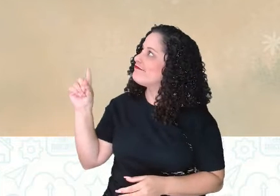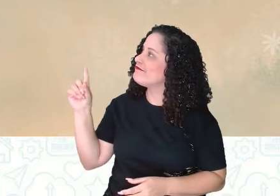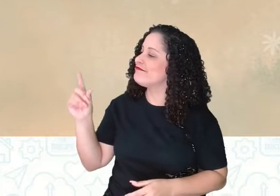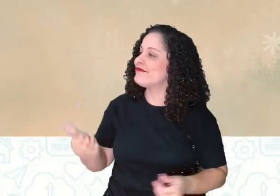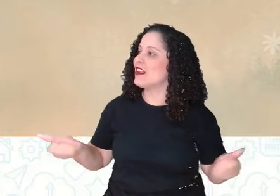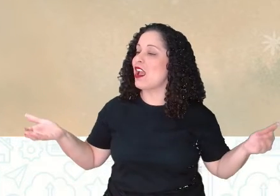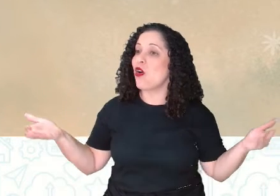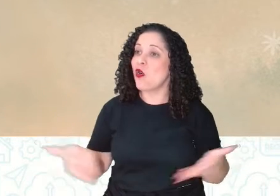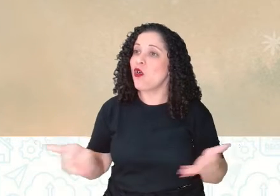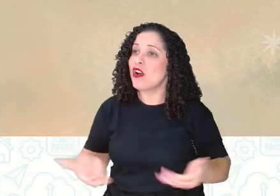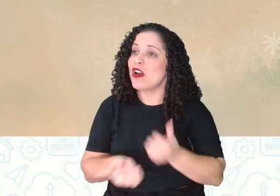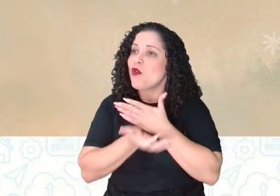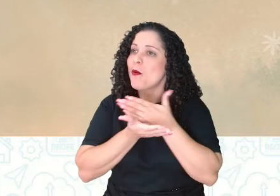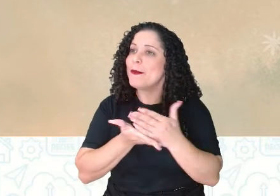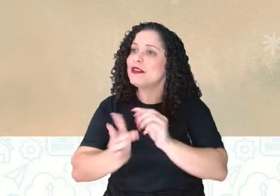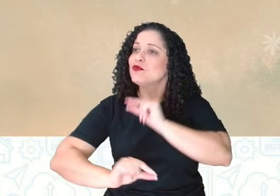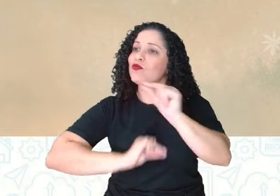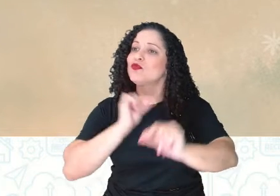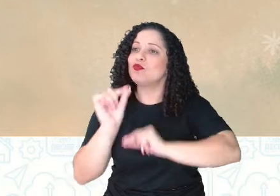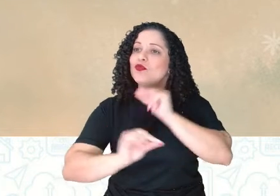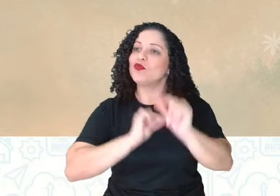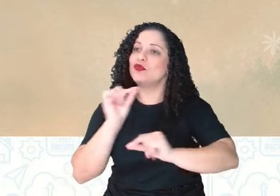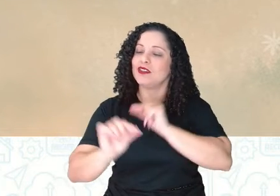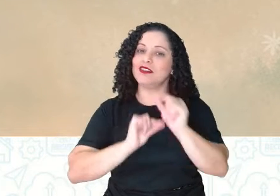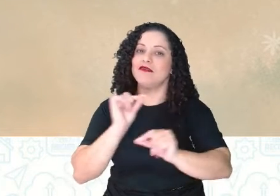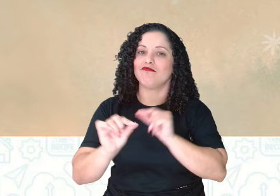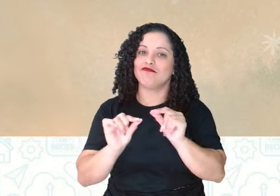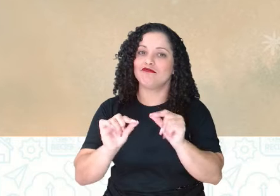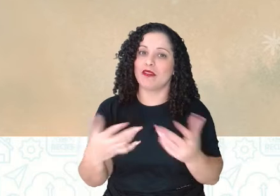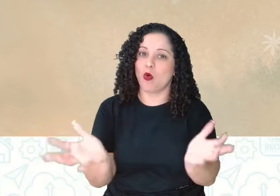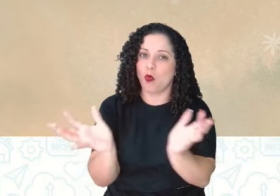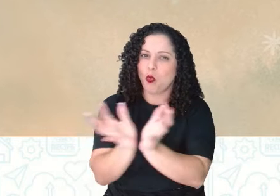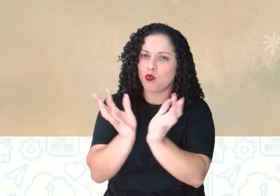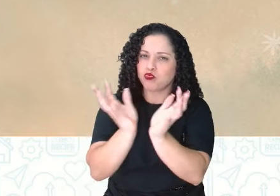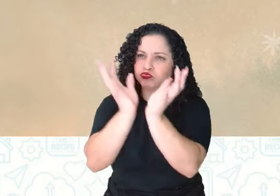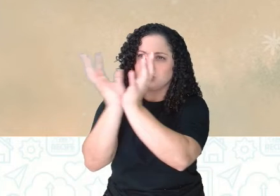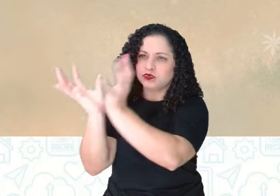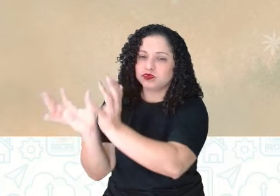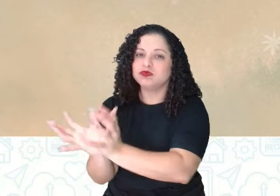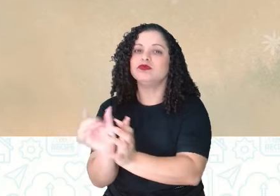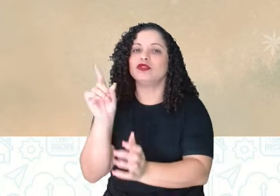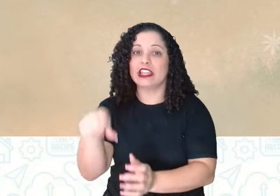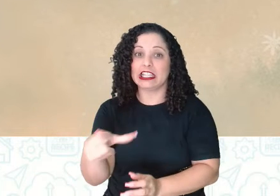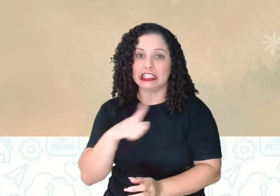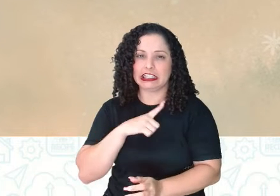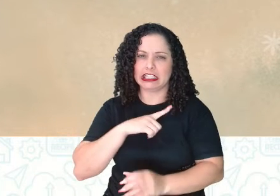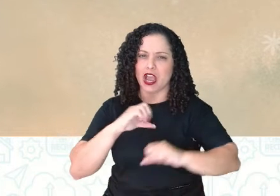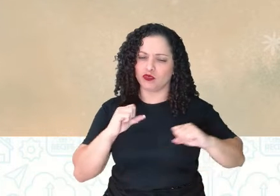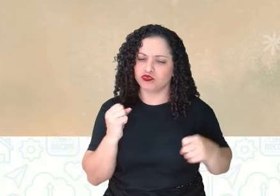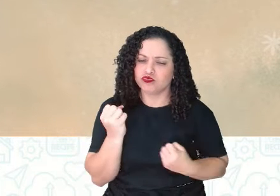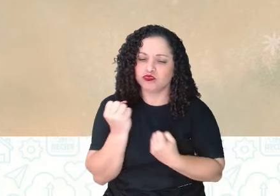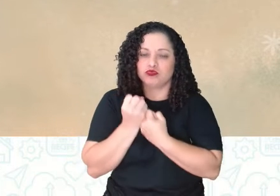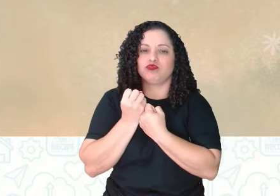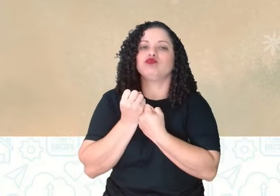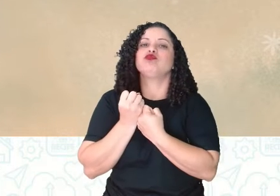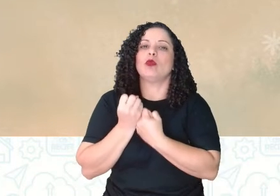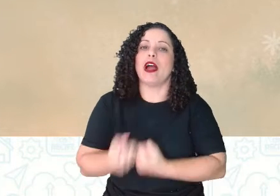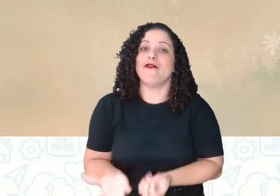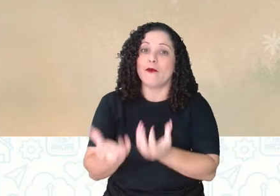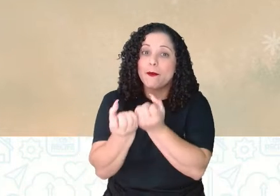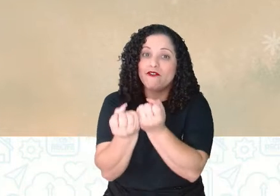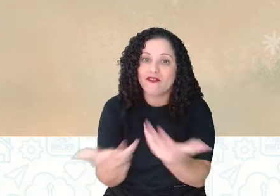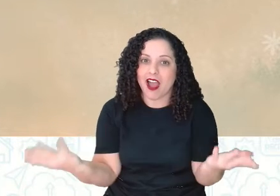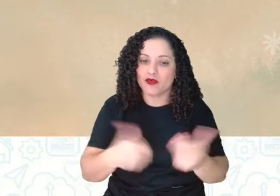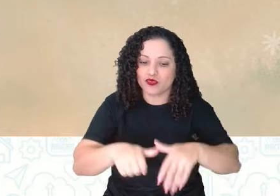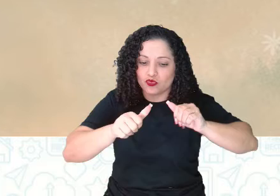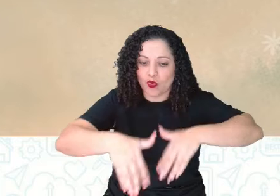então, os colonos sustentavam todo o peso da batalha, né? Então, muitos soldados,